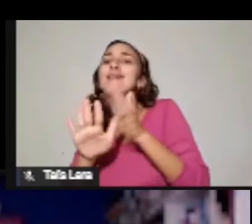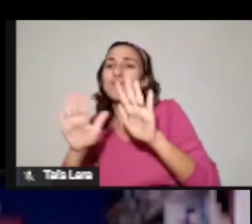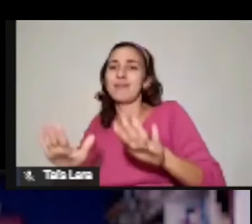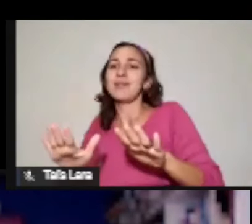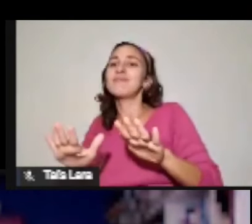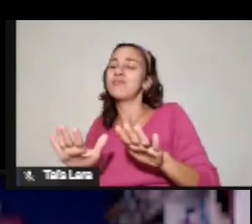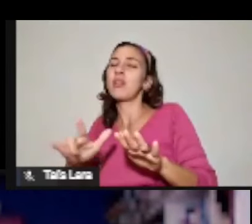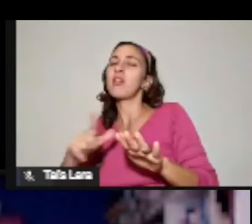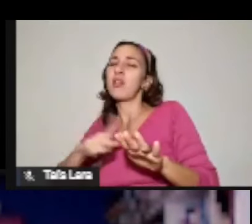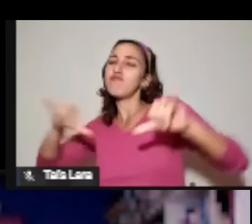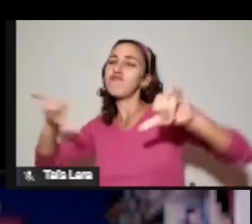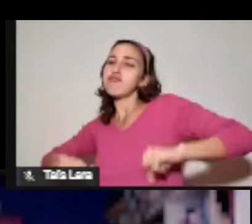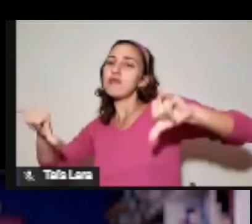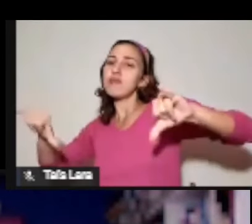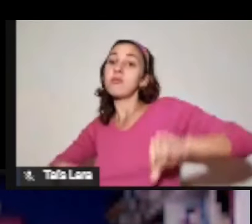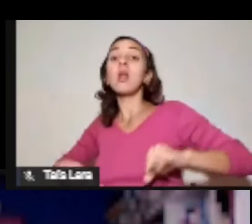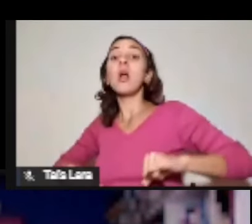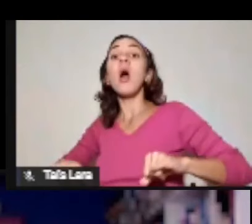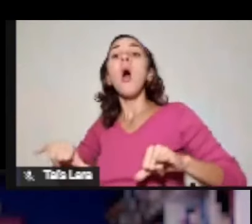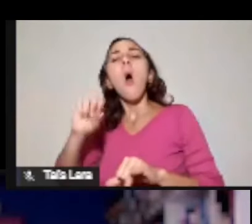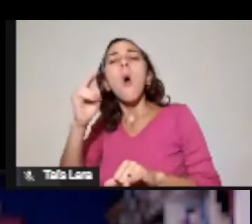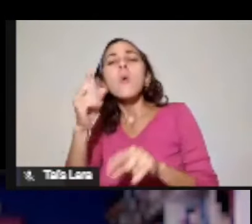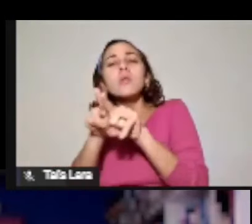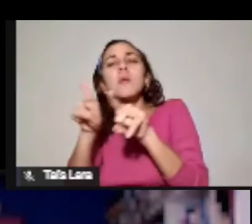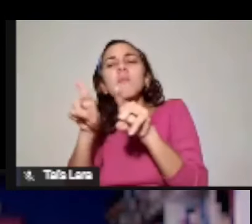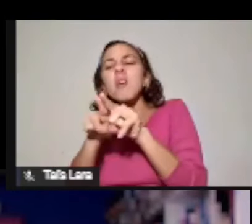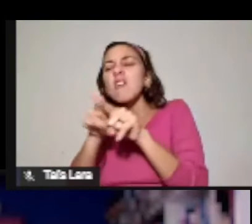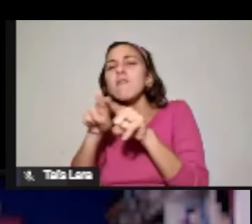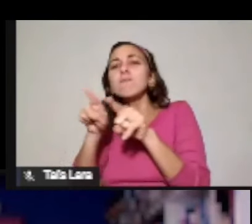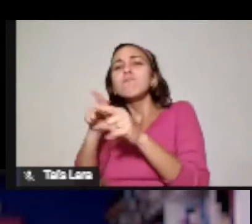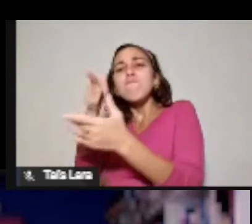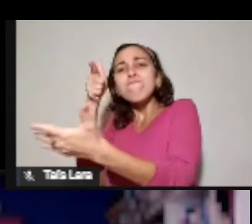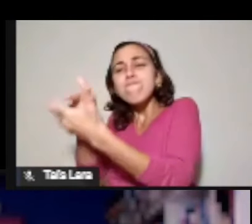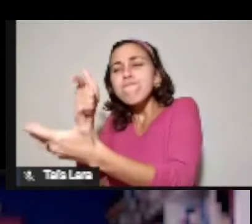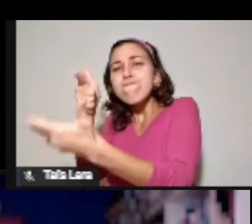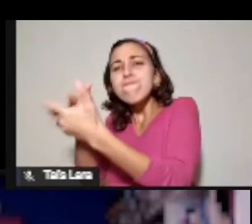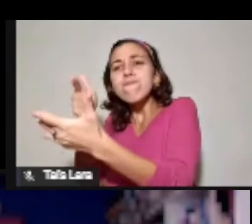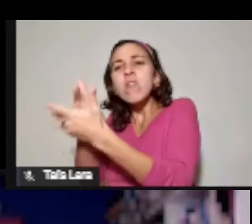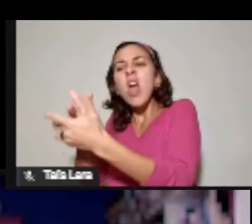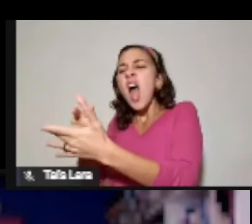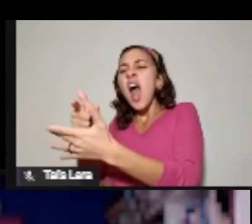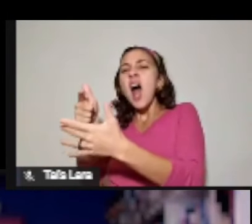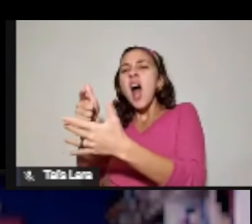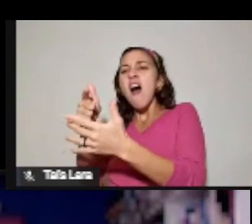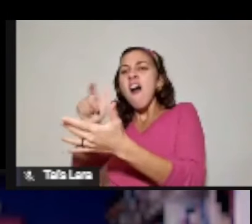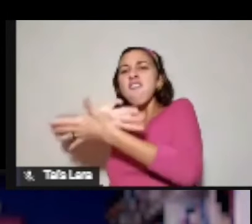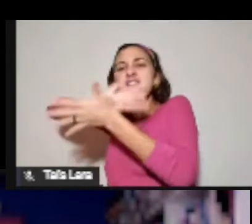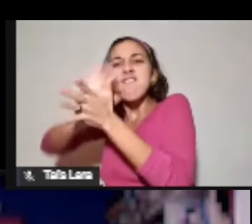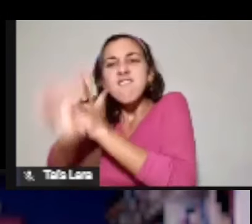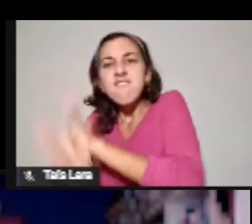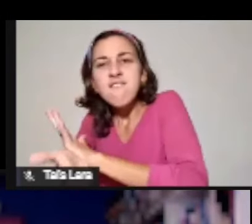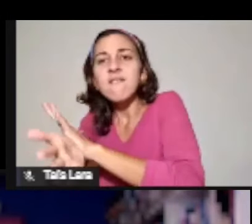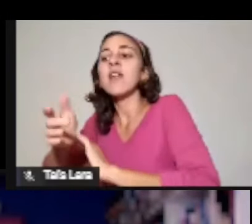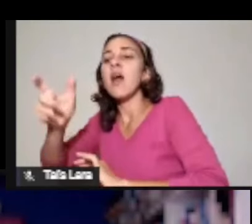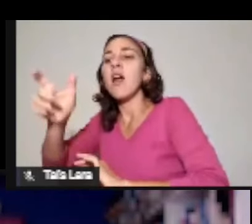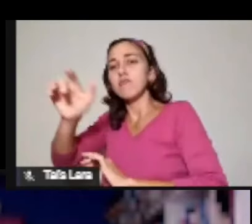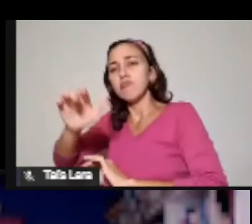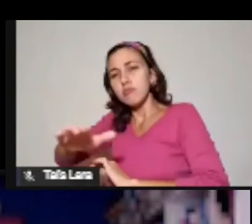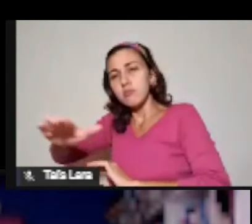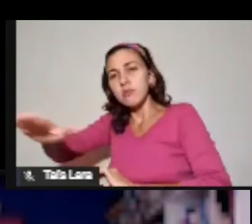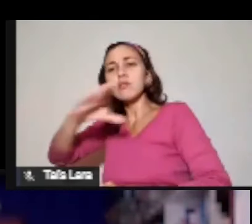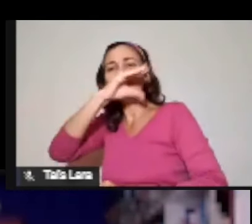que ameaça gravemente ou que ridiculariza a criança ou o adolescente. Por isso que